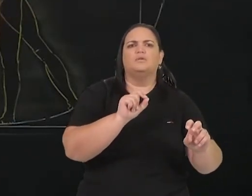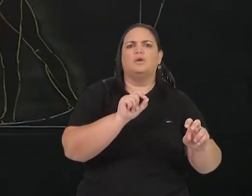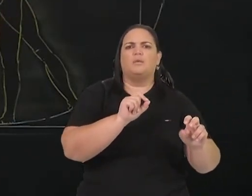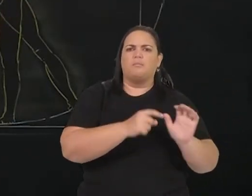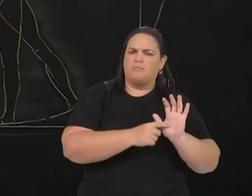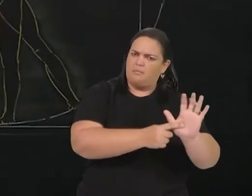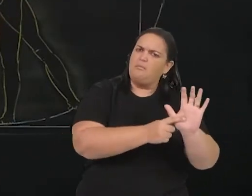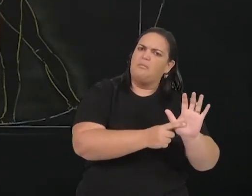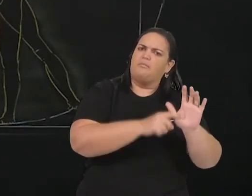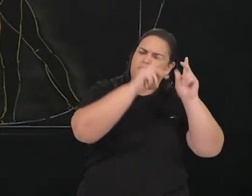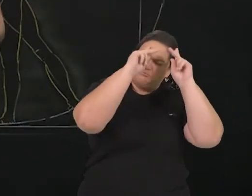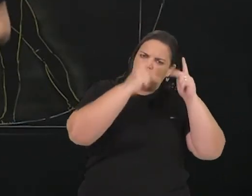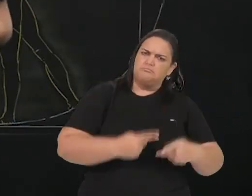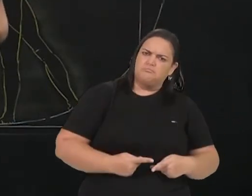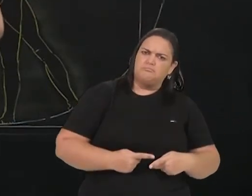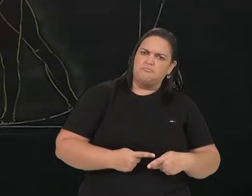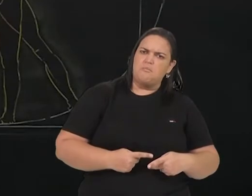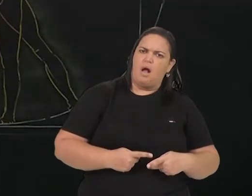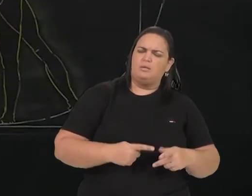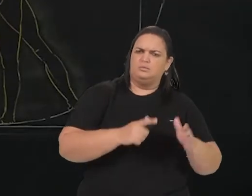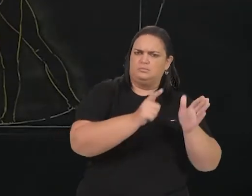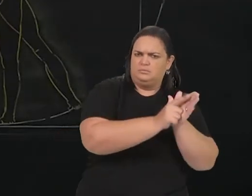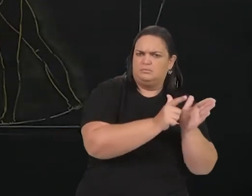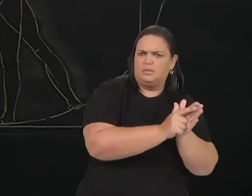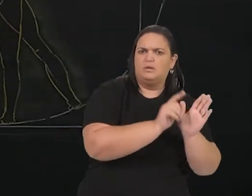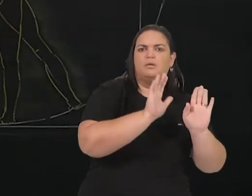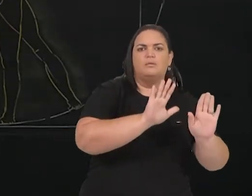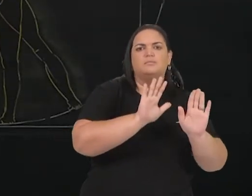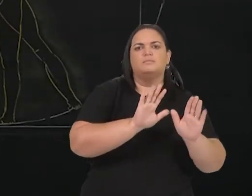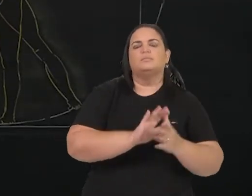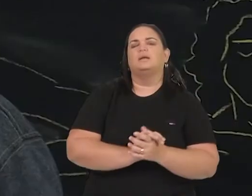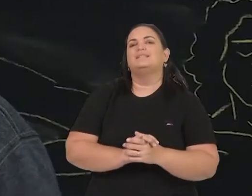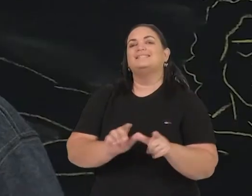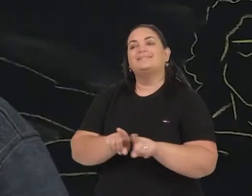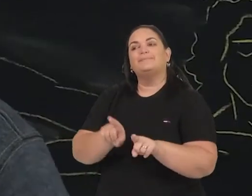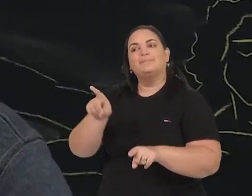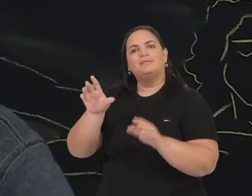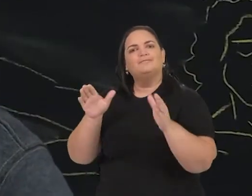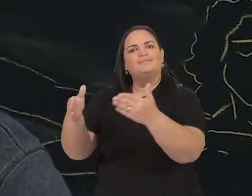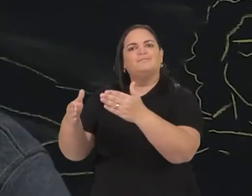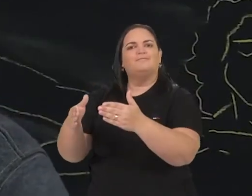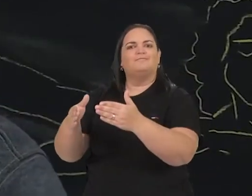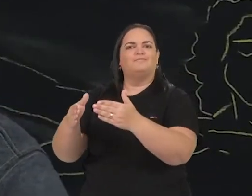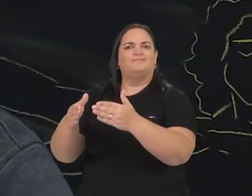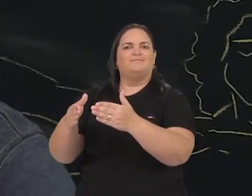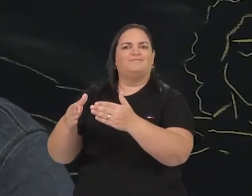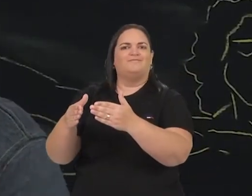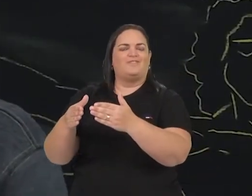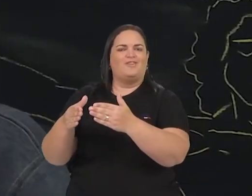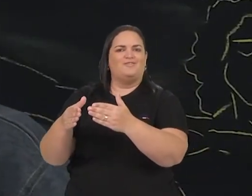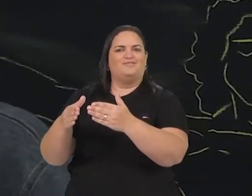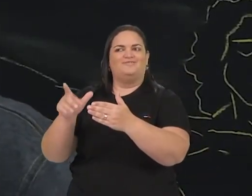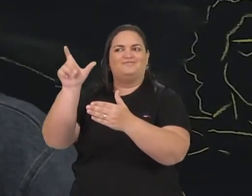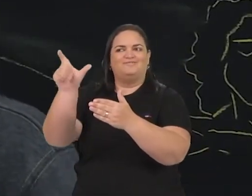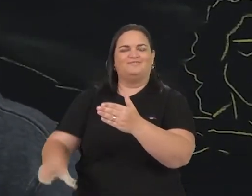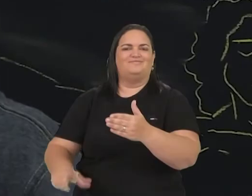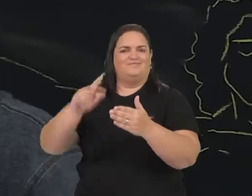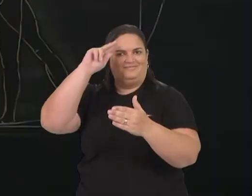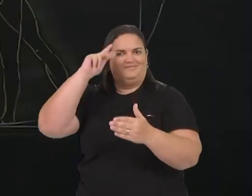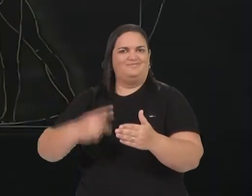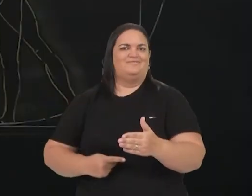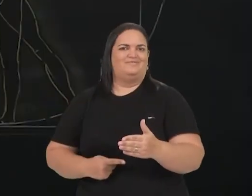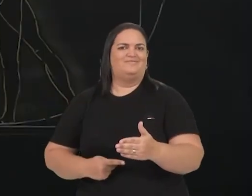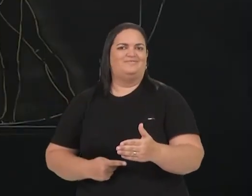condição humana daqueles personagens. Então isso é muito importante. O homem passa então a ser o foco da arte,